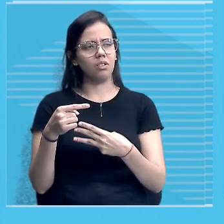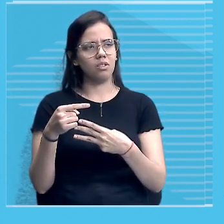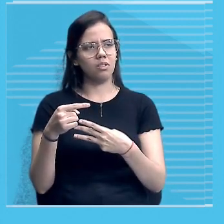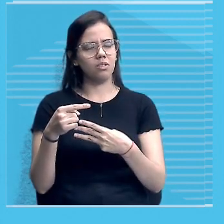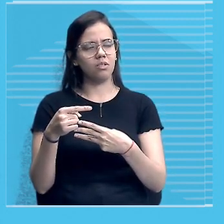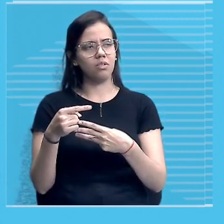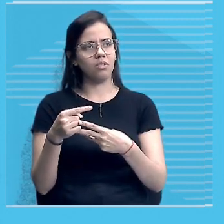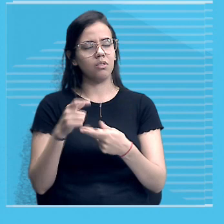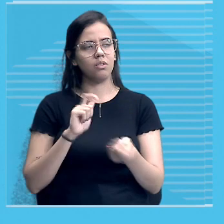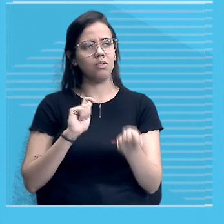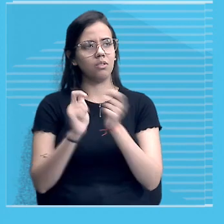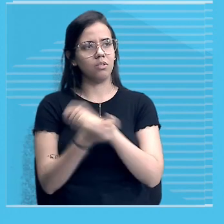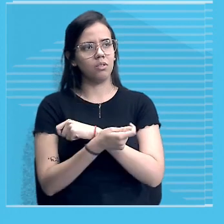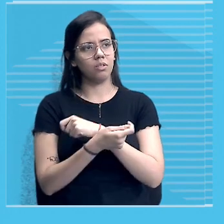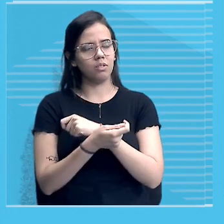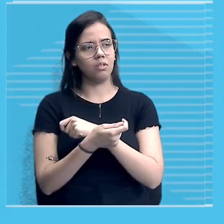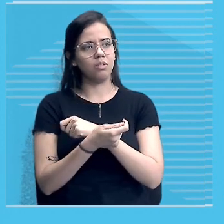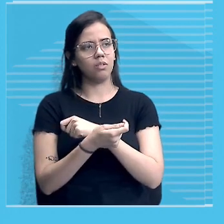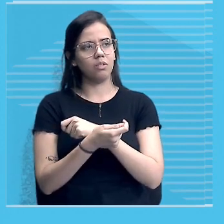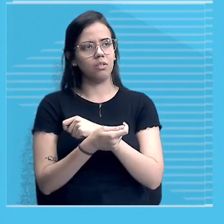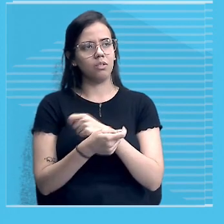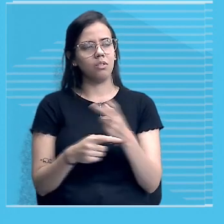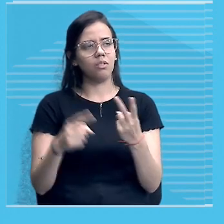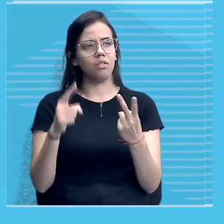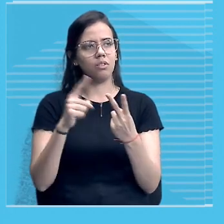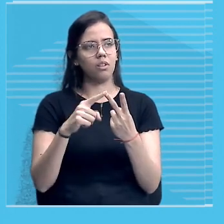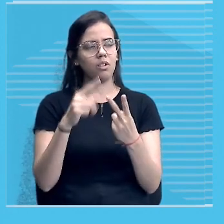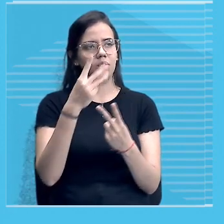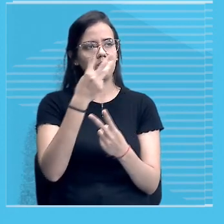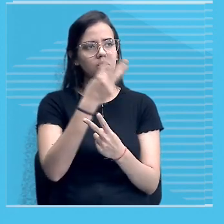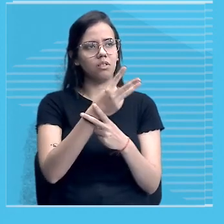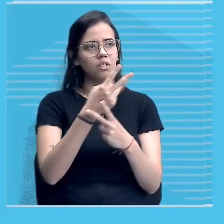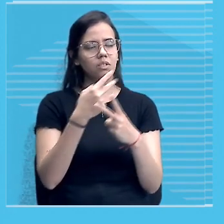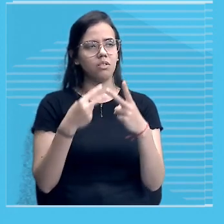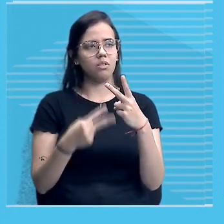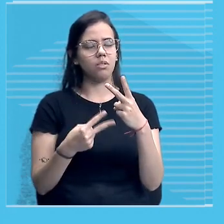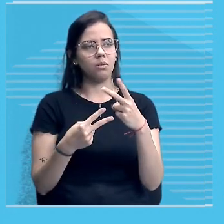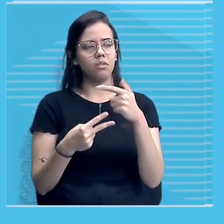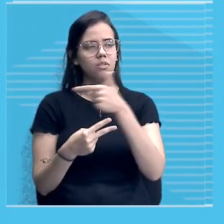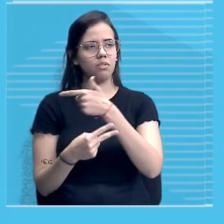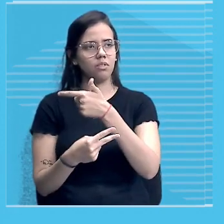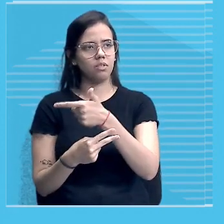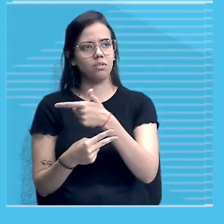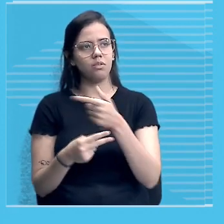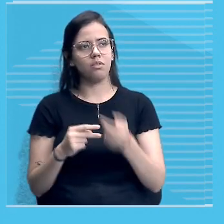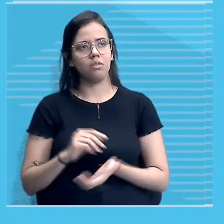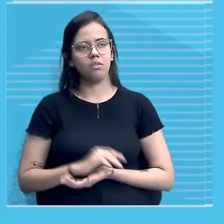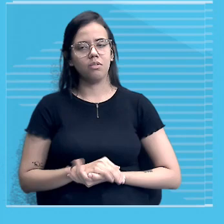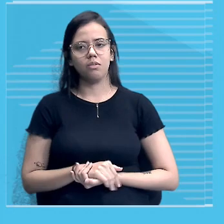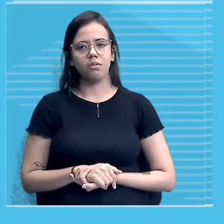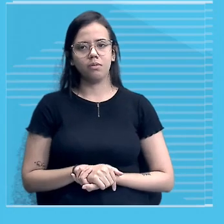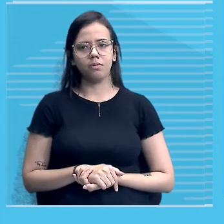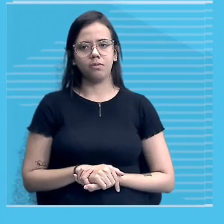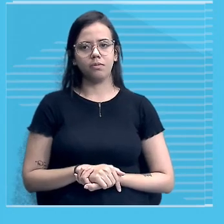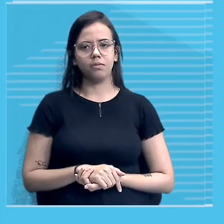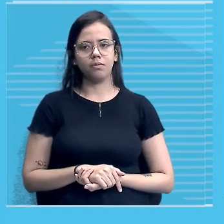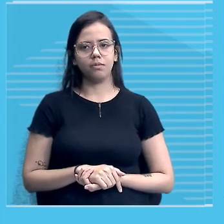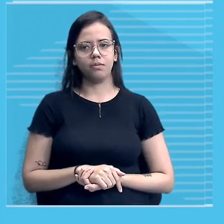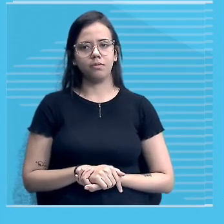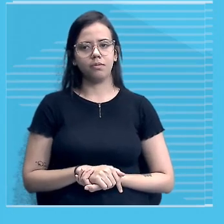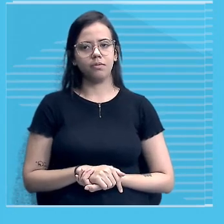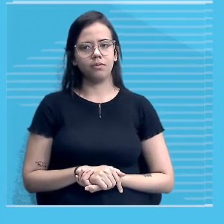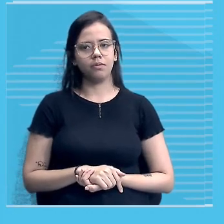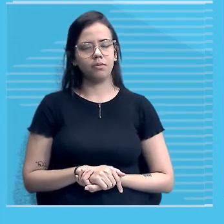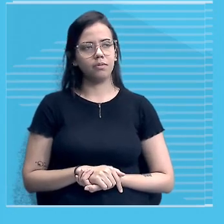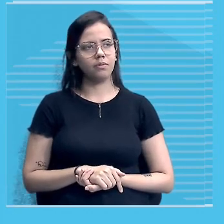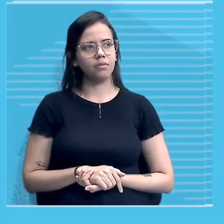ele vira expoente e esse três aqui que é denominador ele virou em si da raiz então quando eu